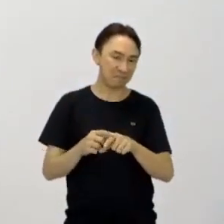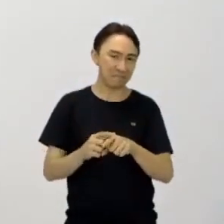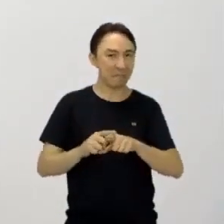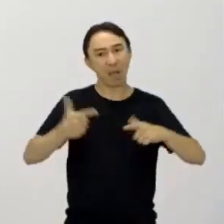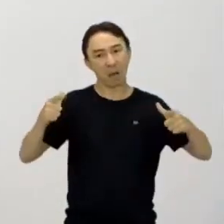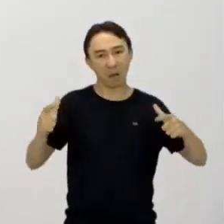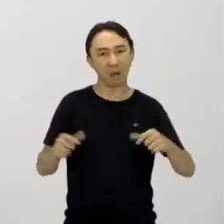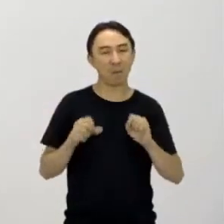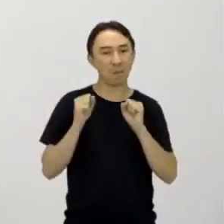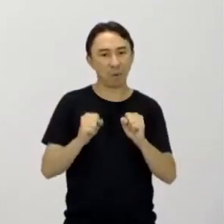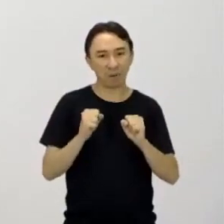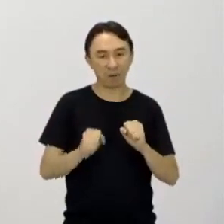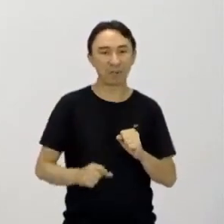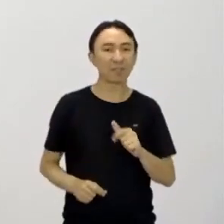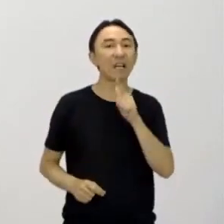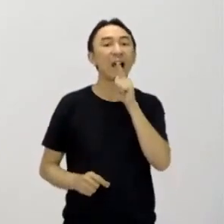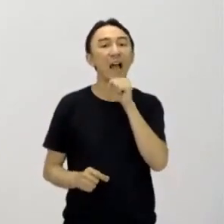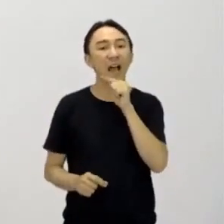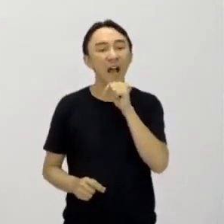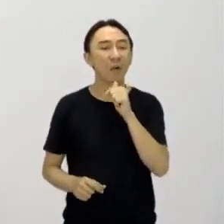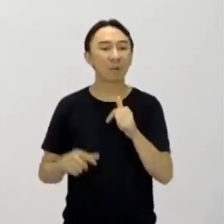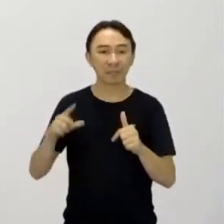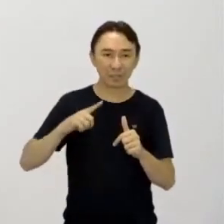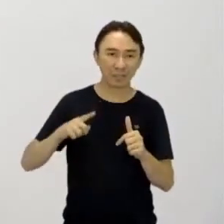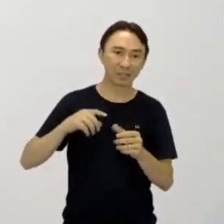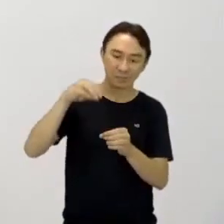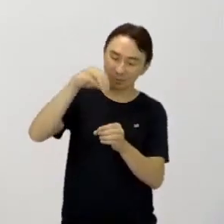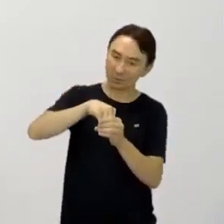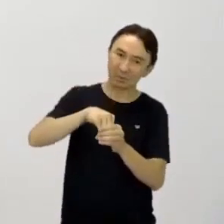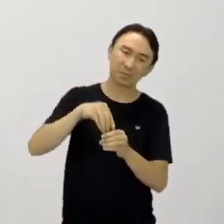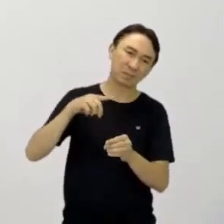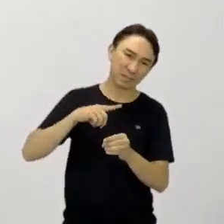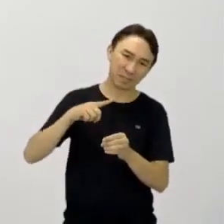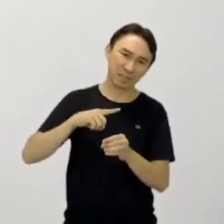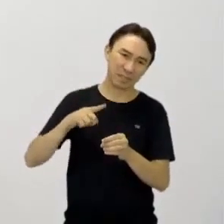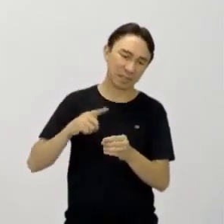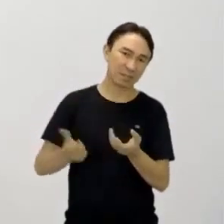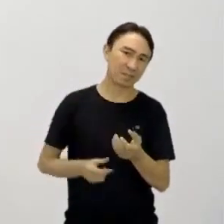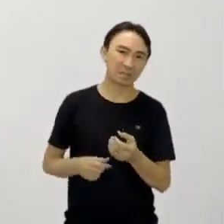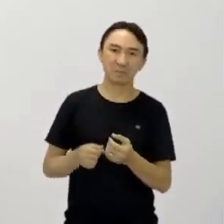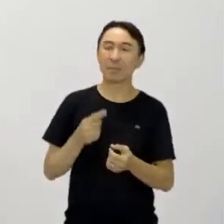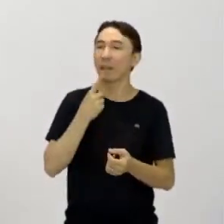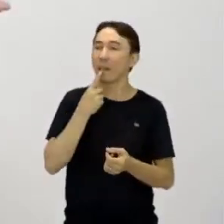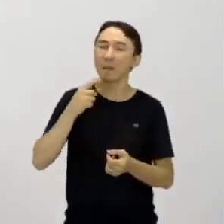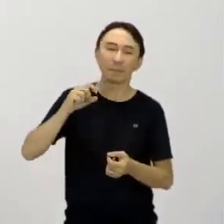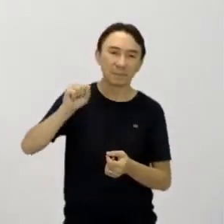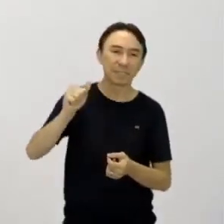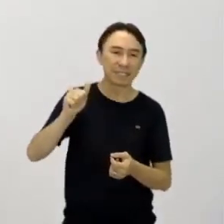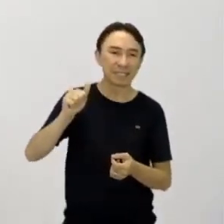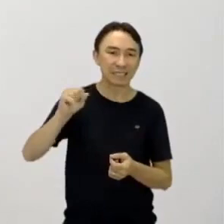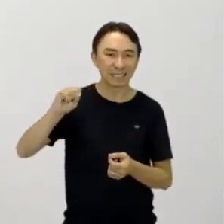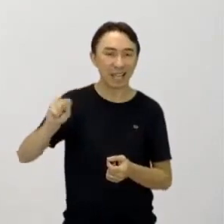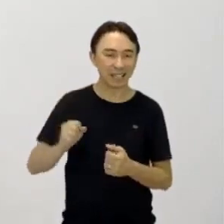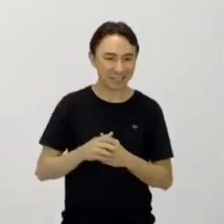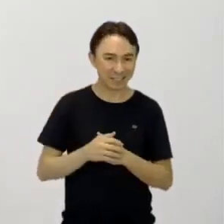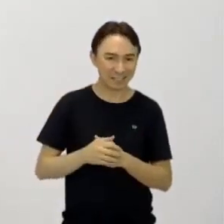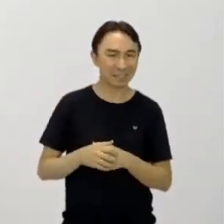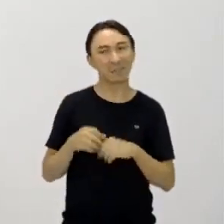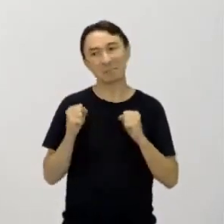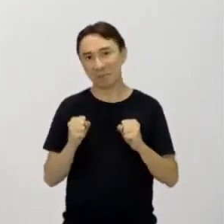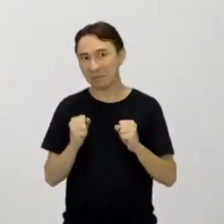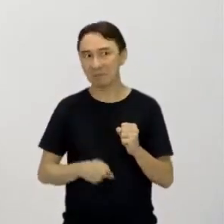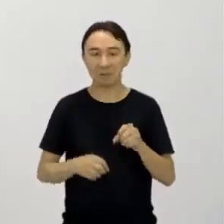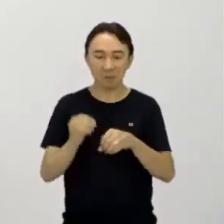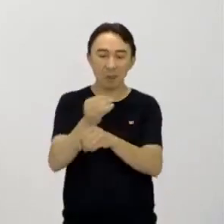ser até a água que eu estou falando para você aqui que tem sais minerais. Não é, mas pode ser uma molécula de gordura, por exemplo, não importa. Né? Só para você ter uma